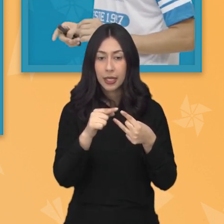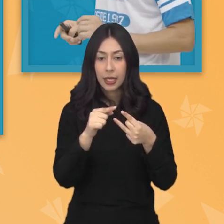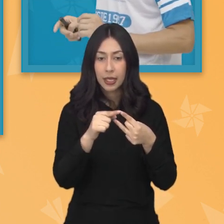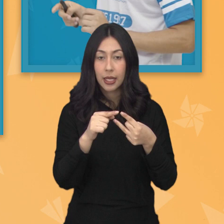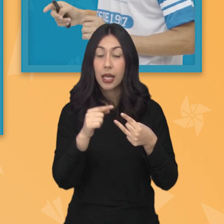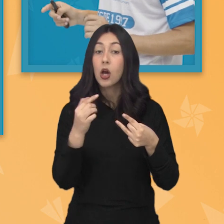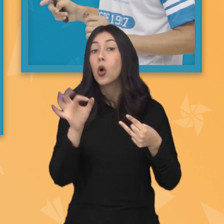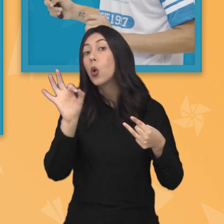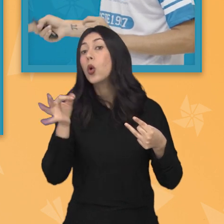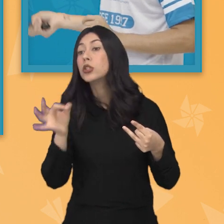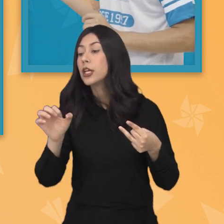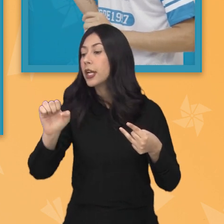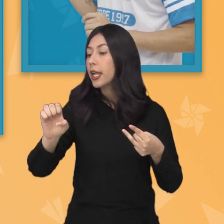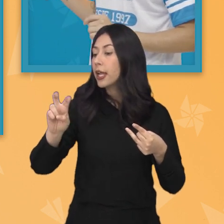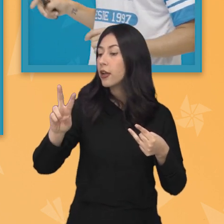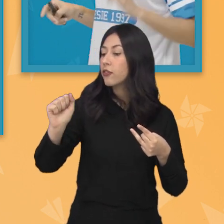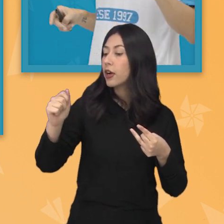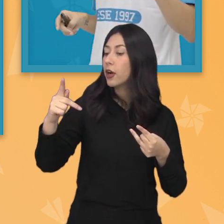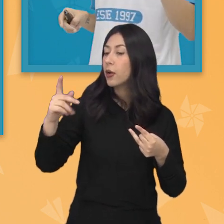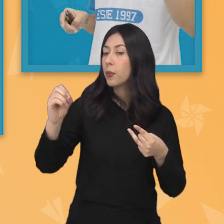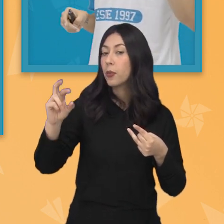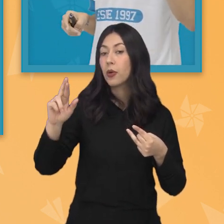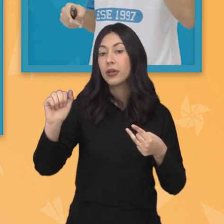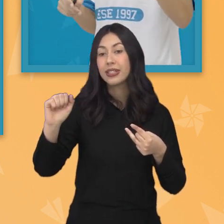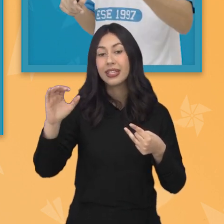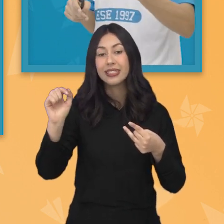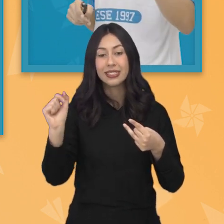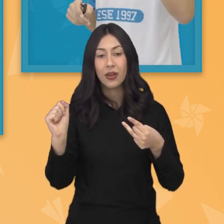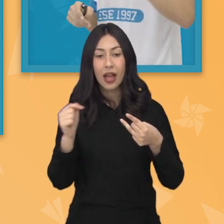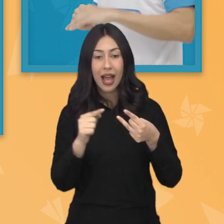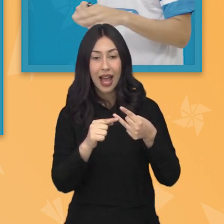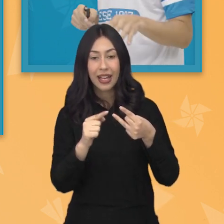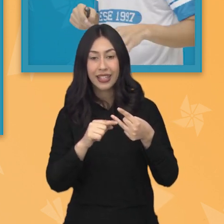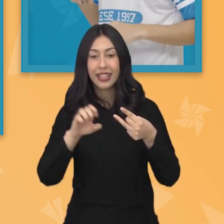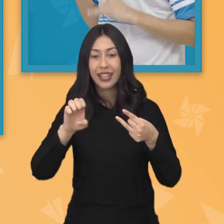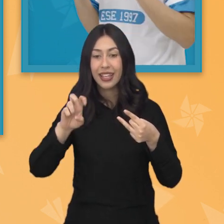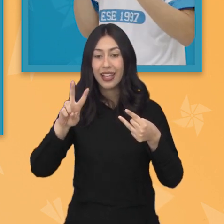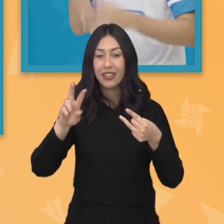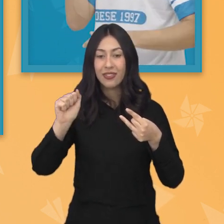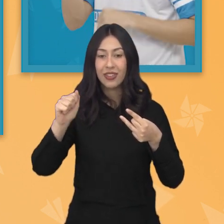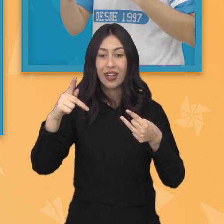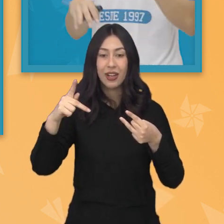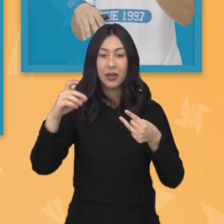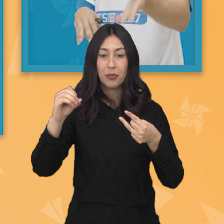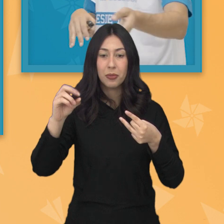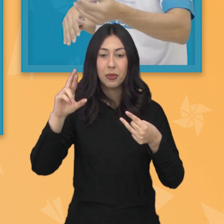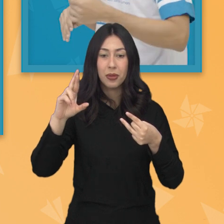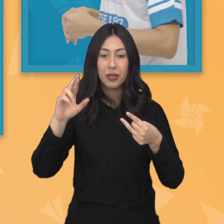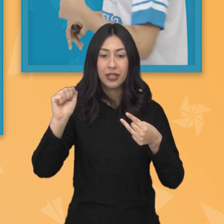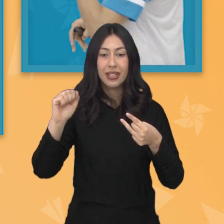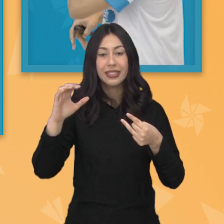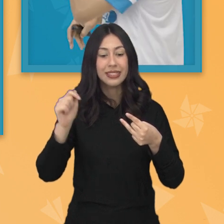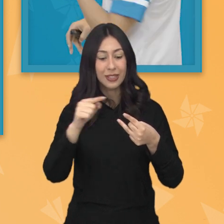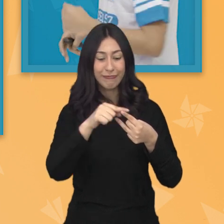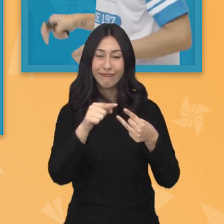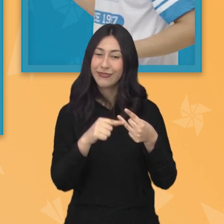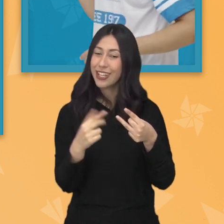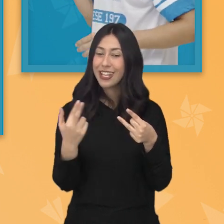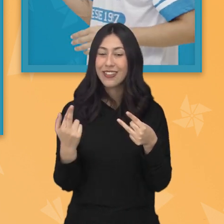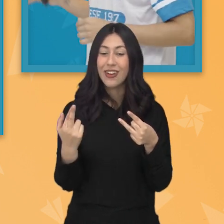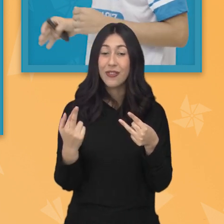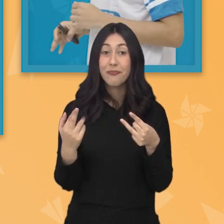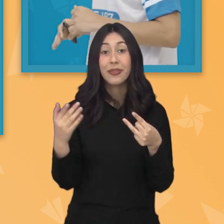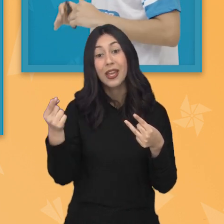água molhada estendida no varal. Na alternativa B e na D fala evaporação para o fenômeno 3. Então tem que ir até a última